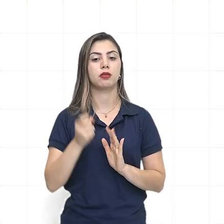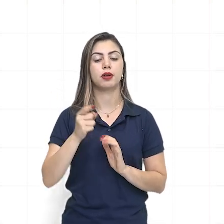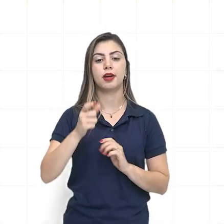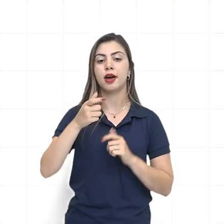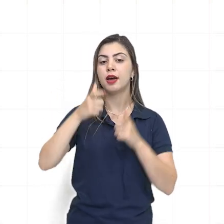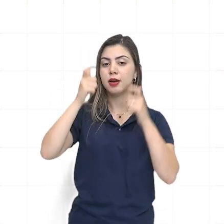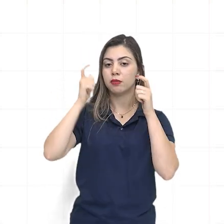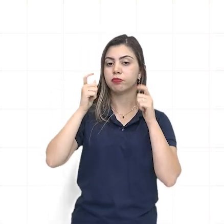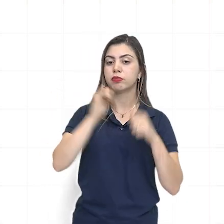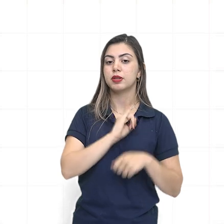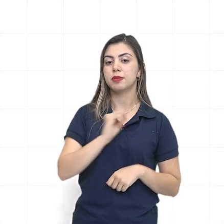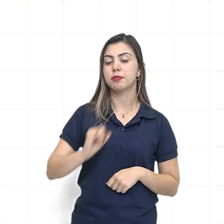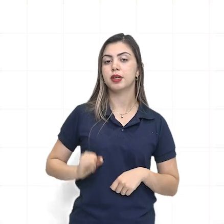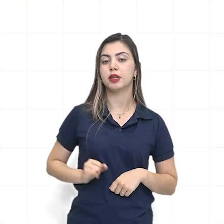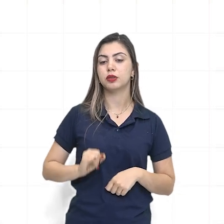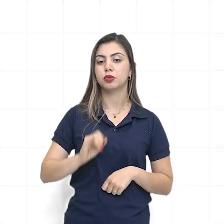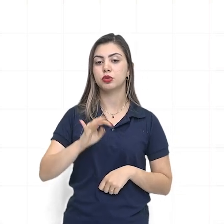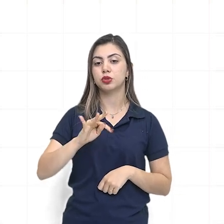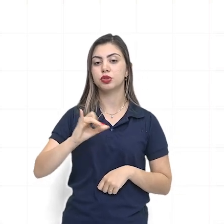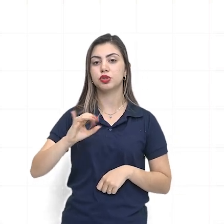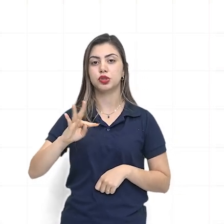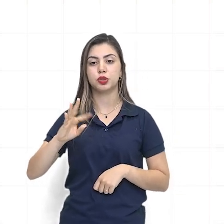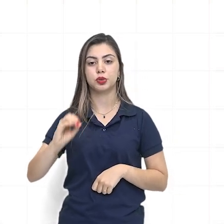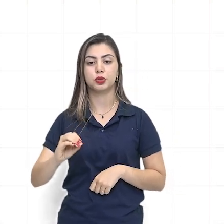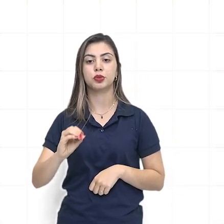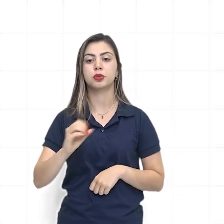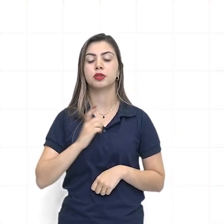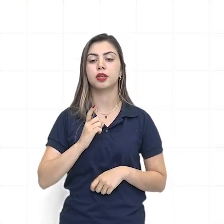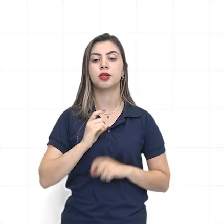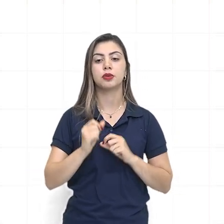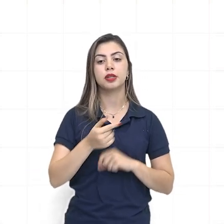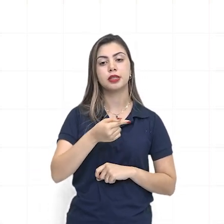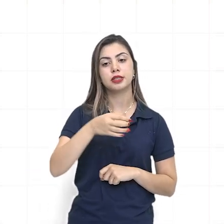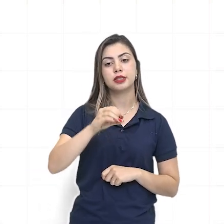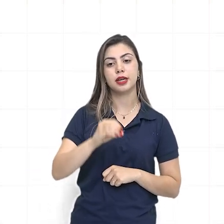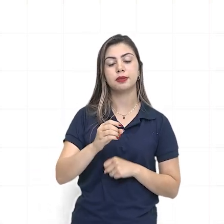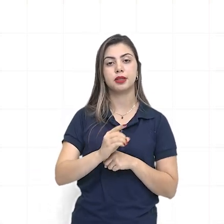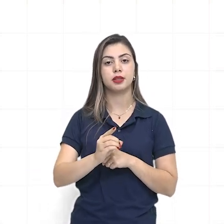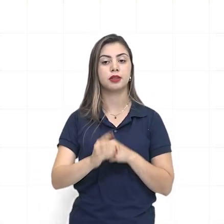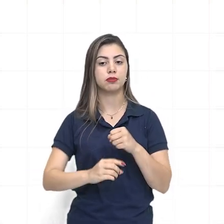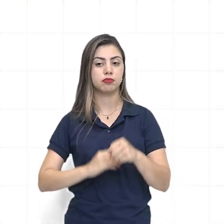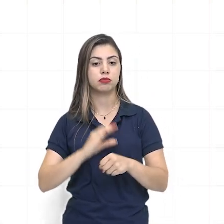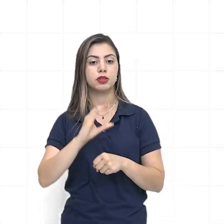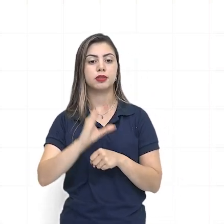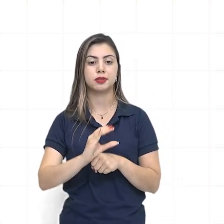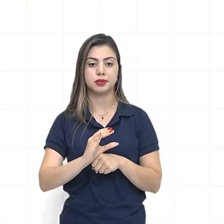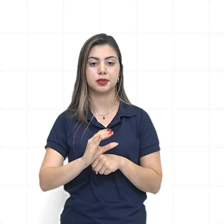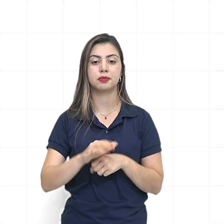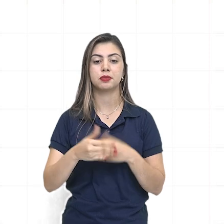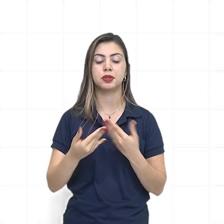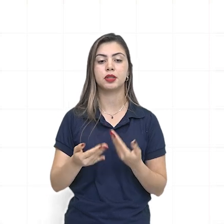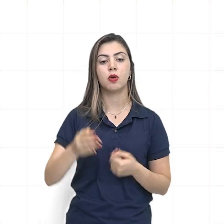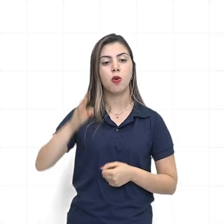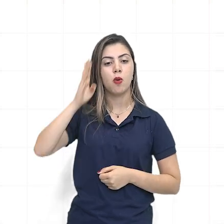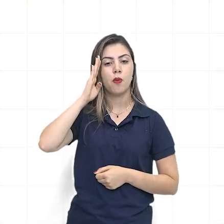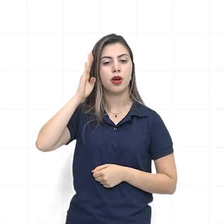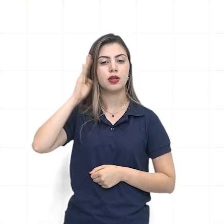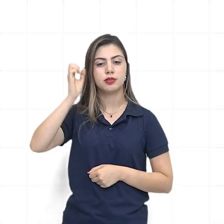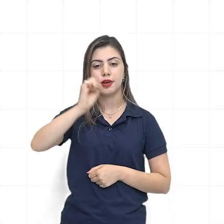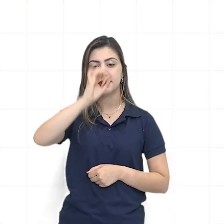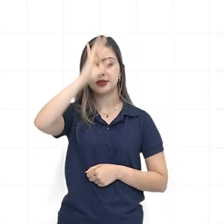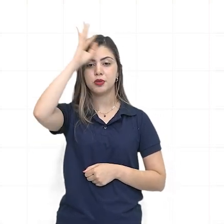do imperador Tito em 70 depois de Cristo, quando o